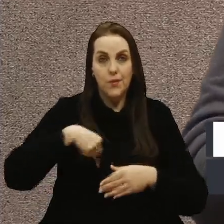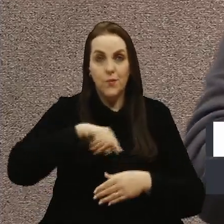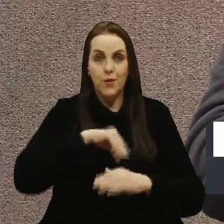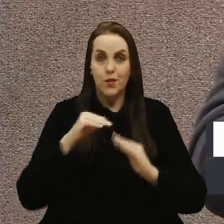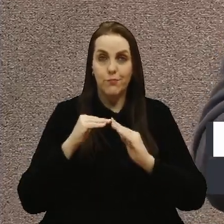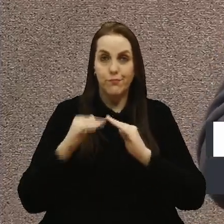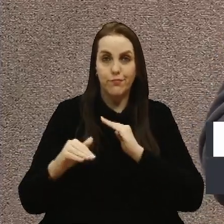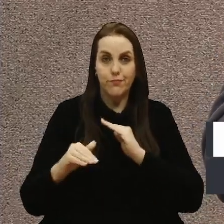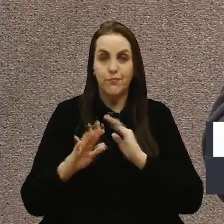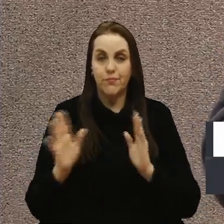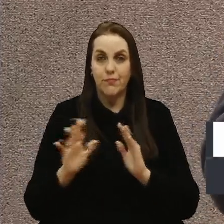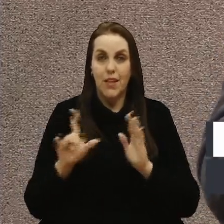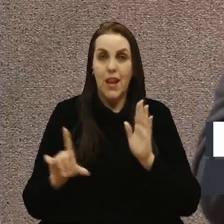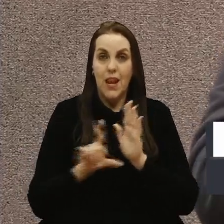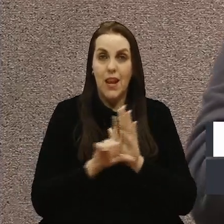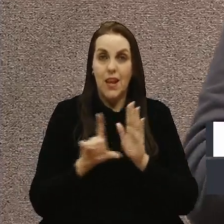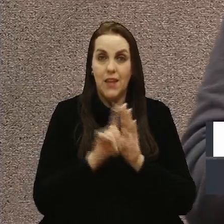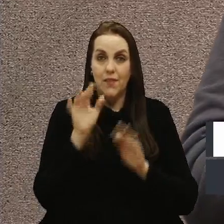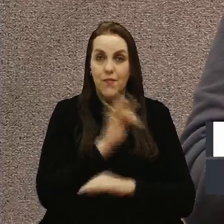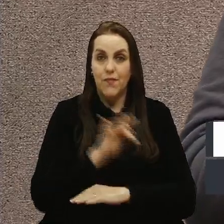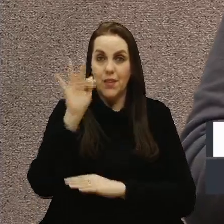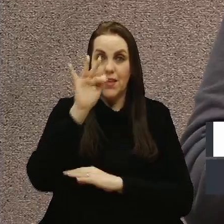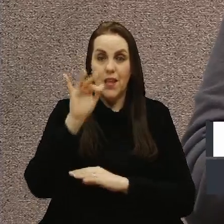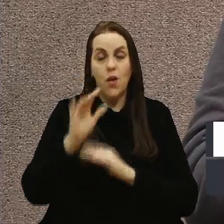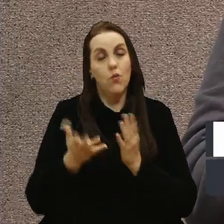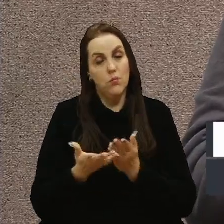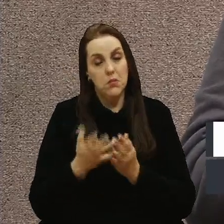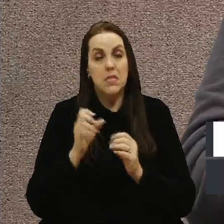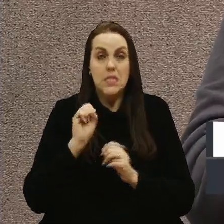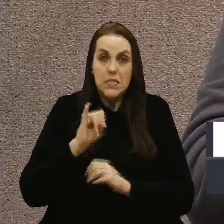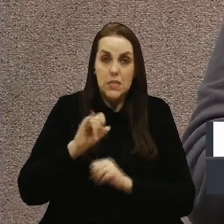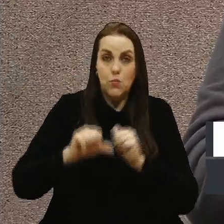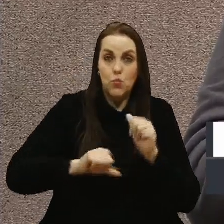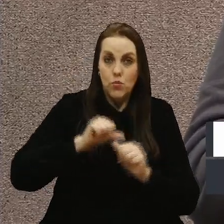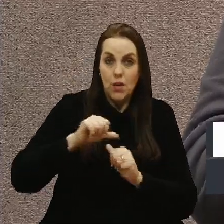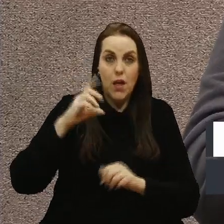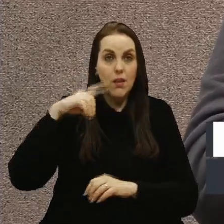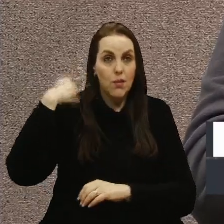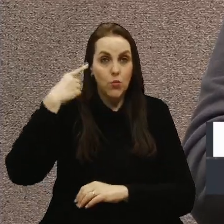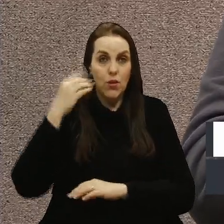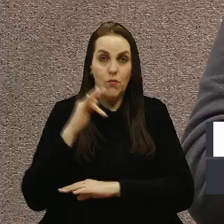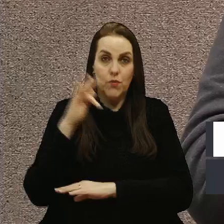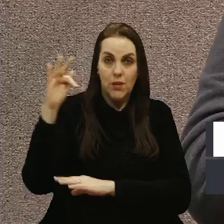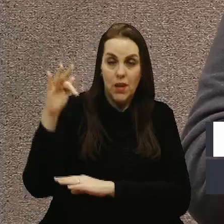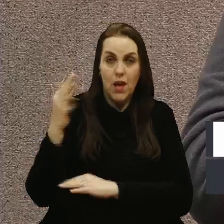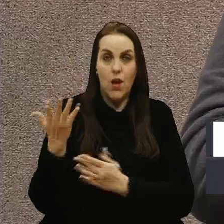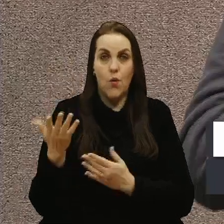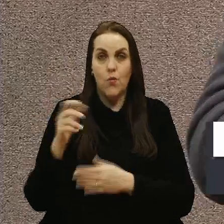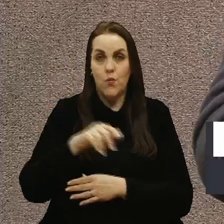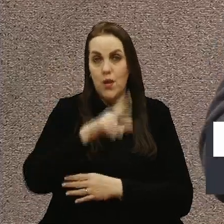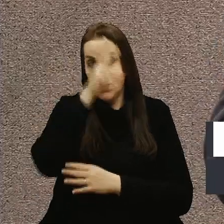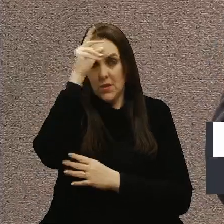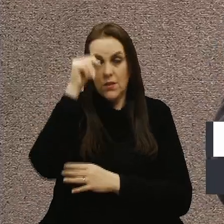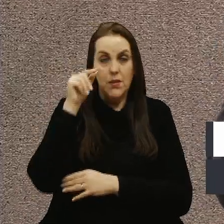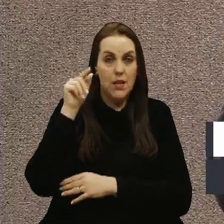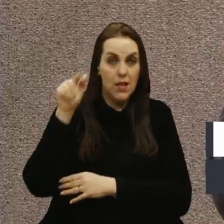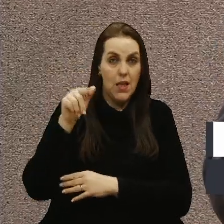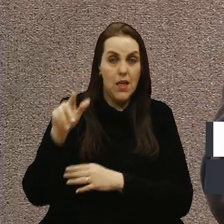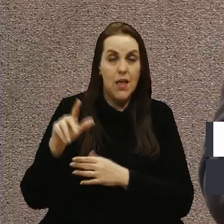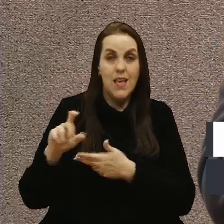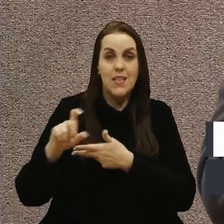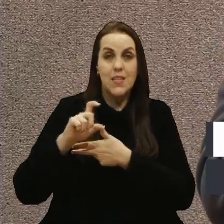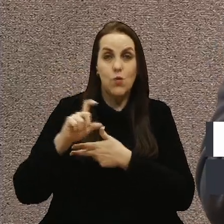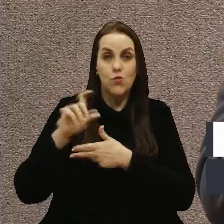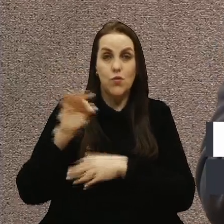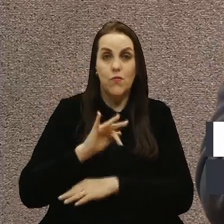vai contra a lei federal. Quando a lei federal for modificada por um deputado federal ou por iniciativa do Poder Executivo Federal, então nós vamos ter precedente